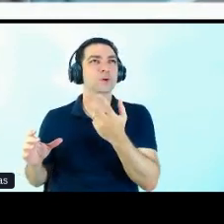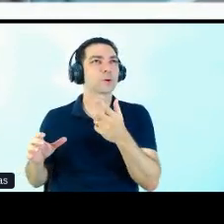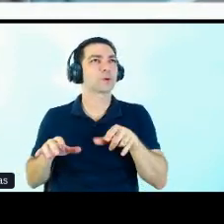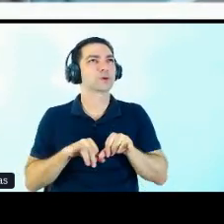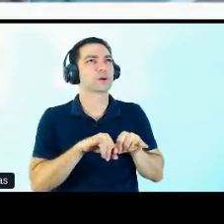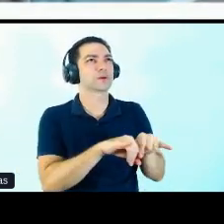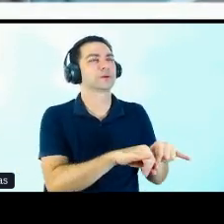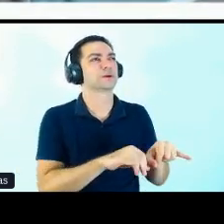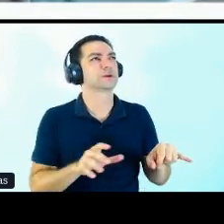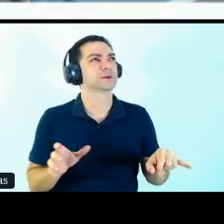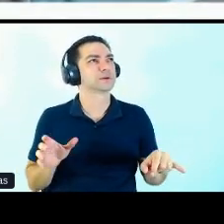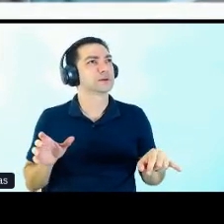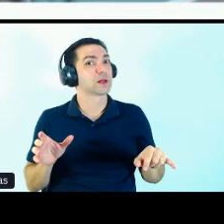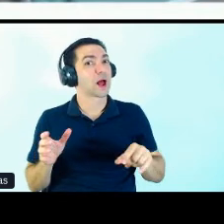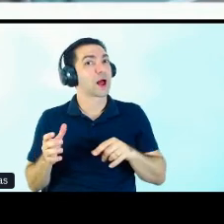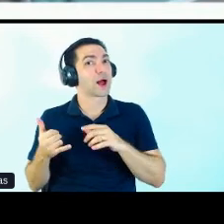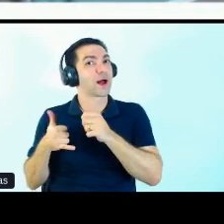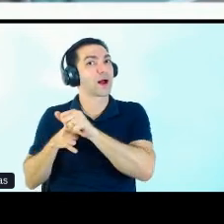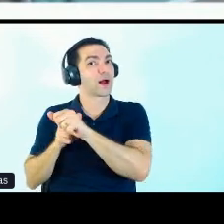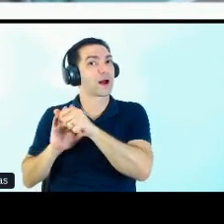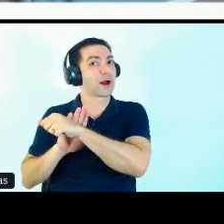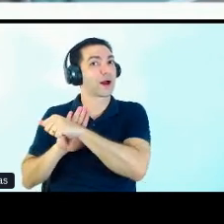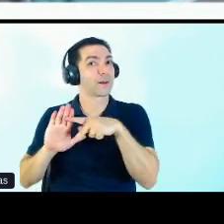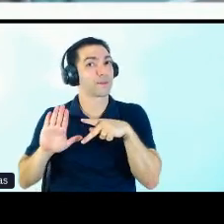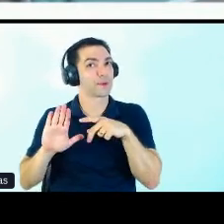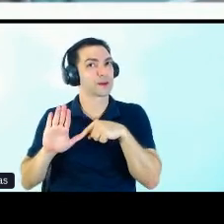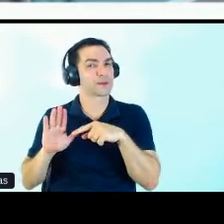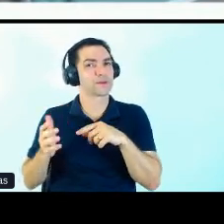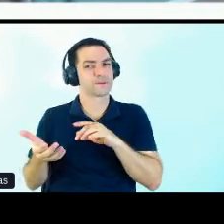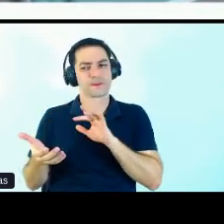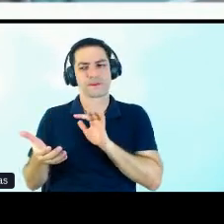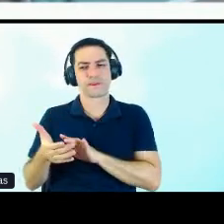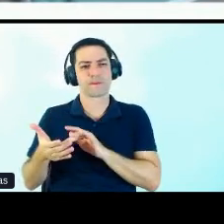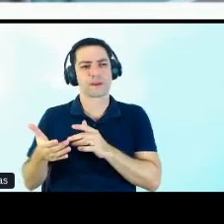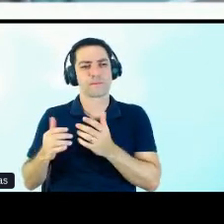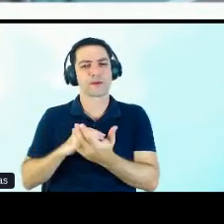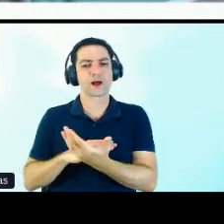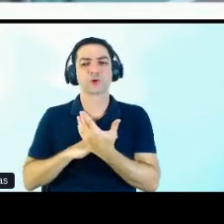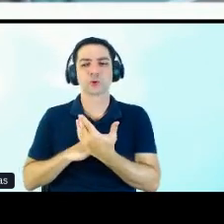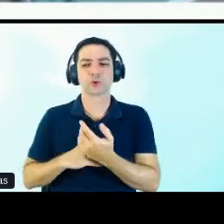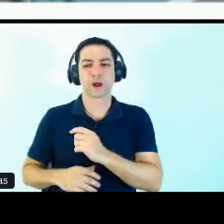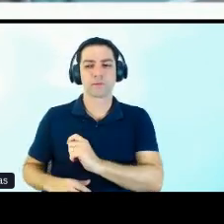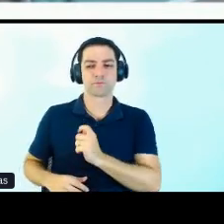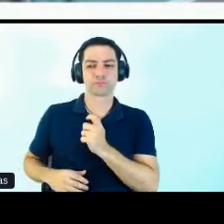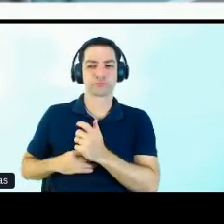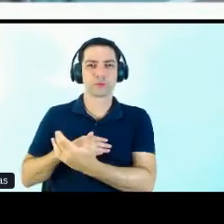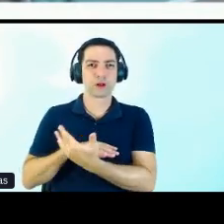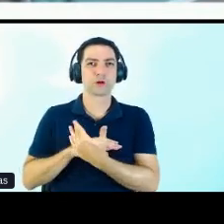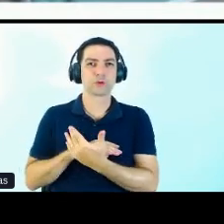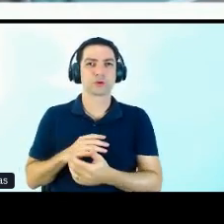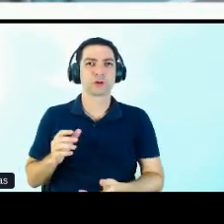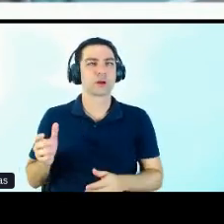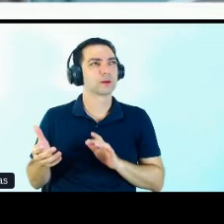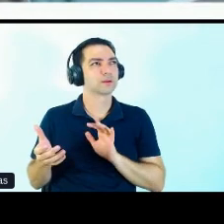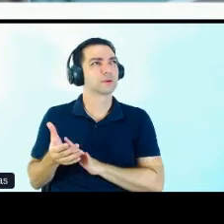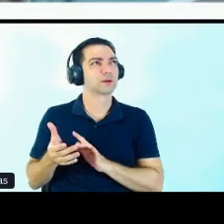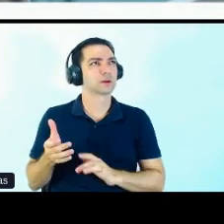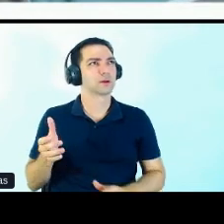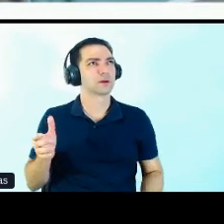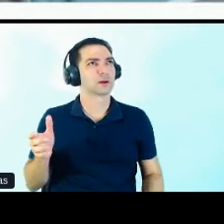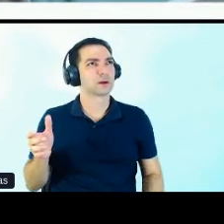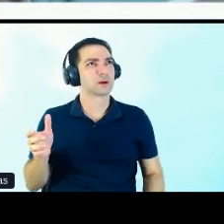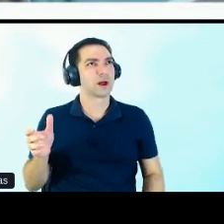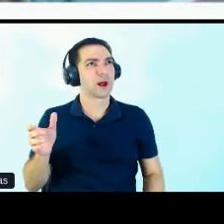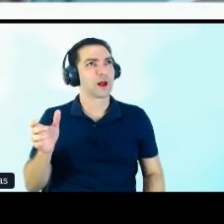e solicito uma ajuda e alguém vai me ajudar ali. Eu começo a apontar o celular,